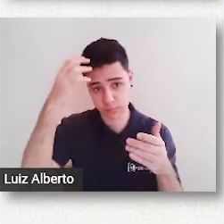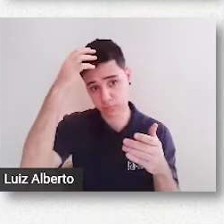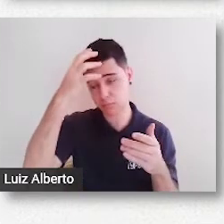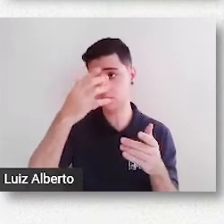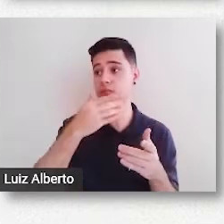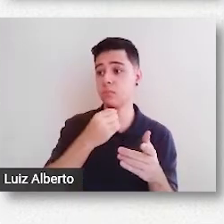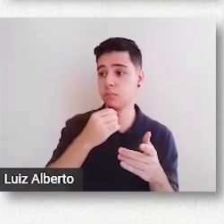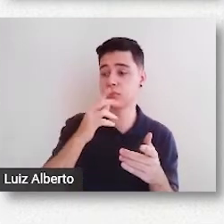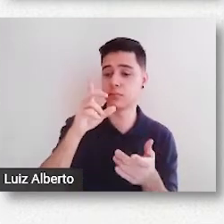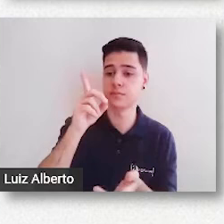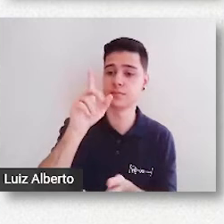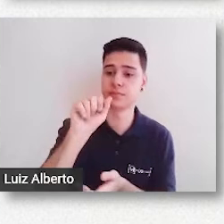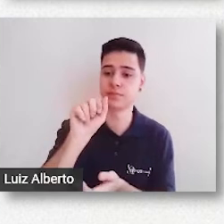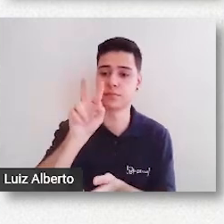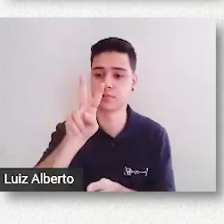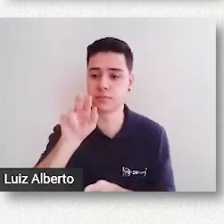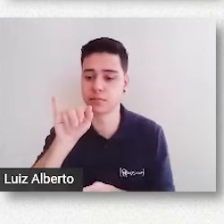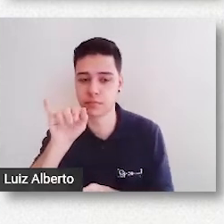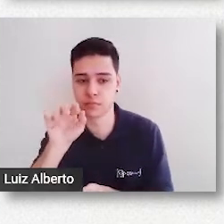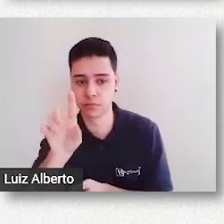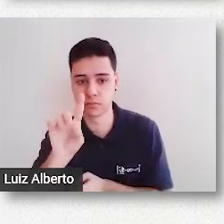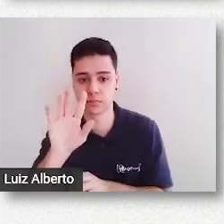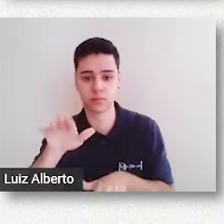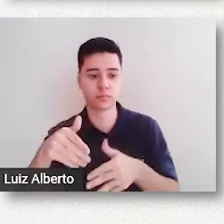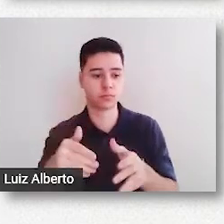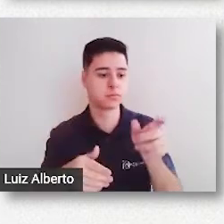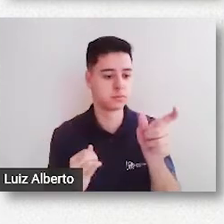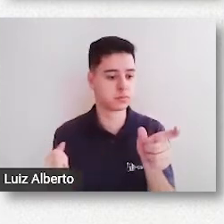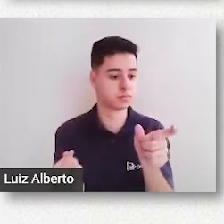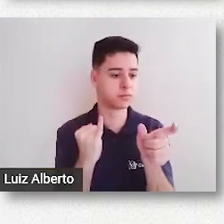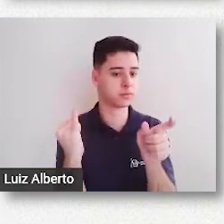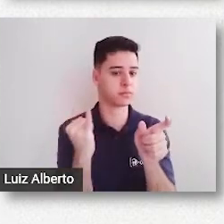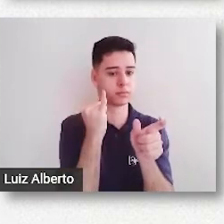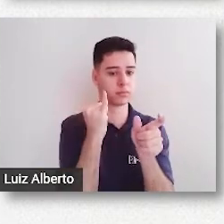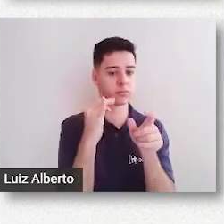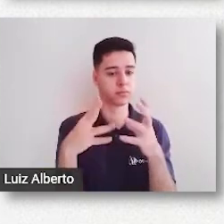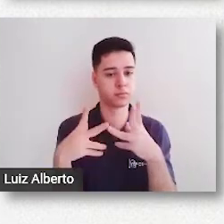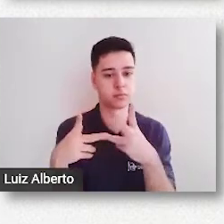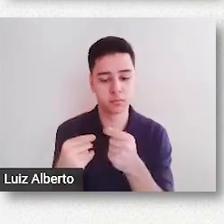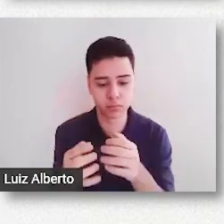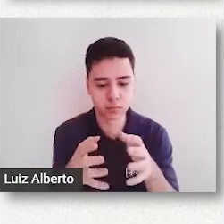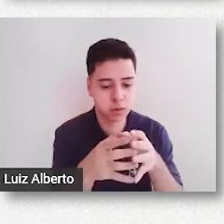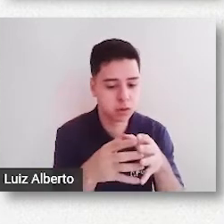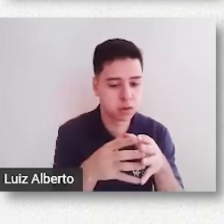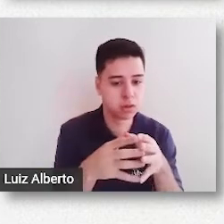Então, ele também é uma figura importante para a comunidade judaica. Né? Ele teria